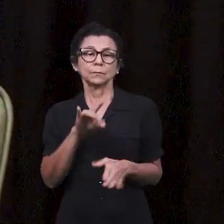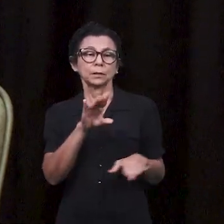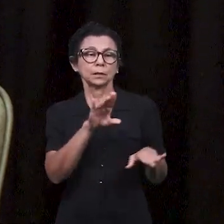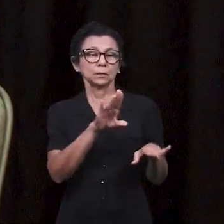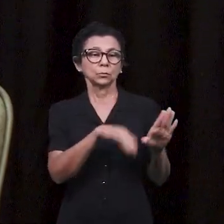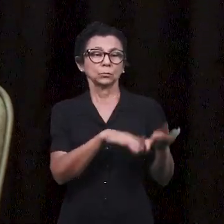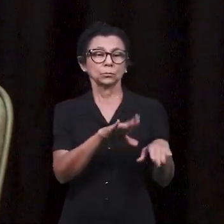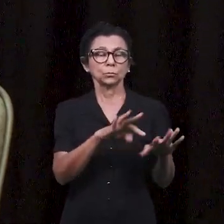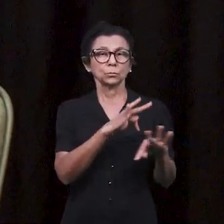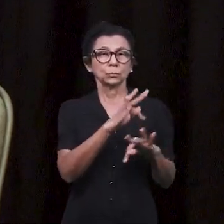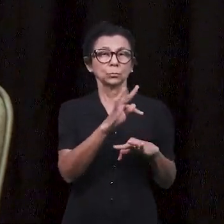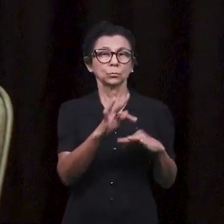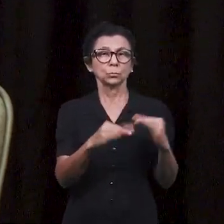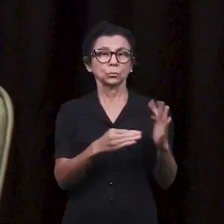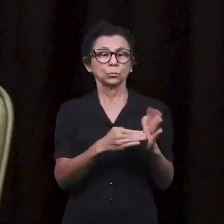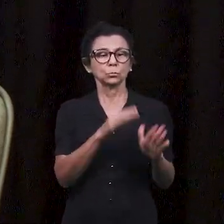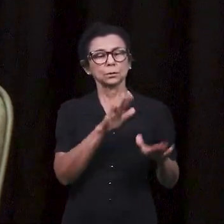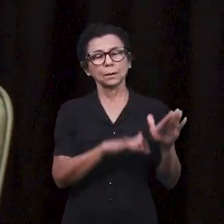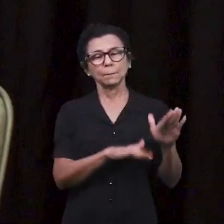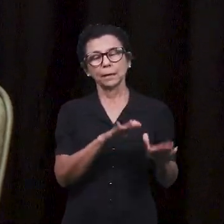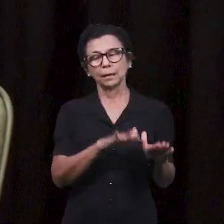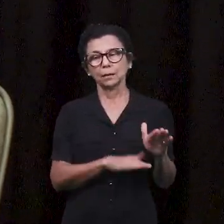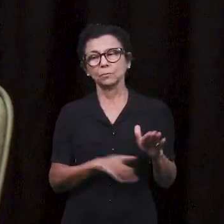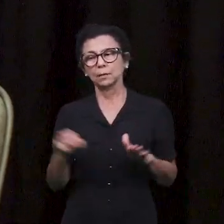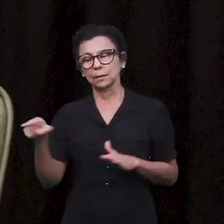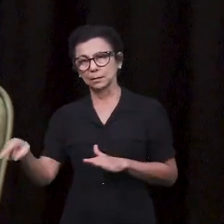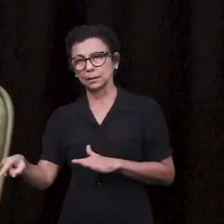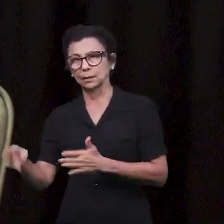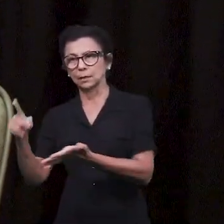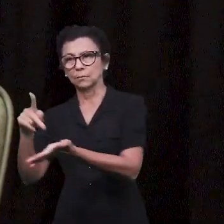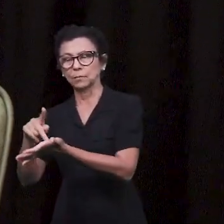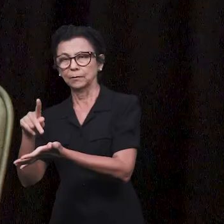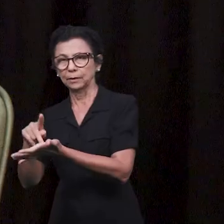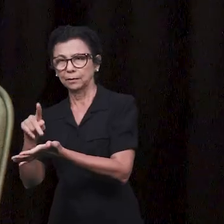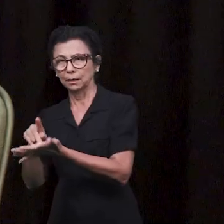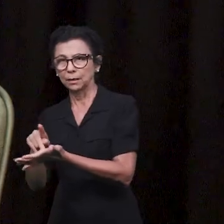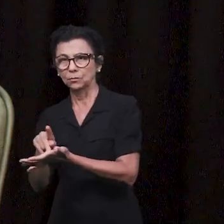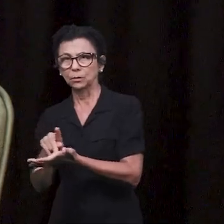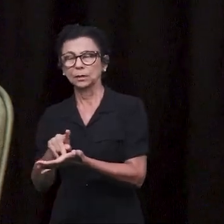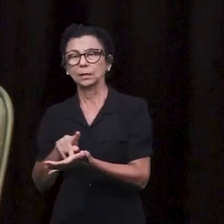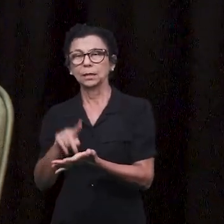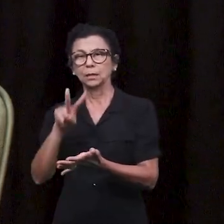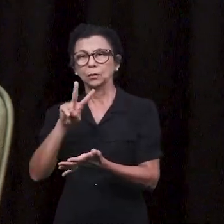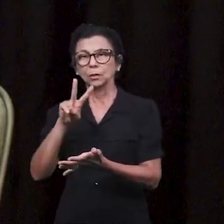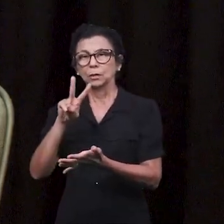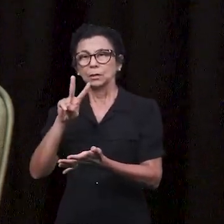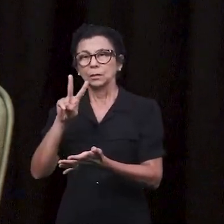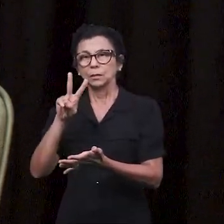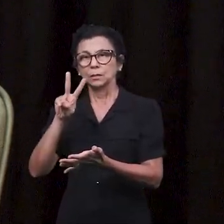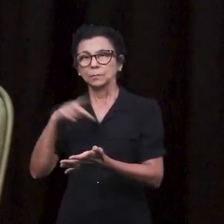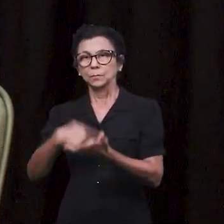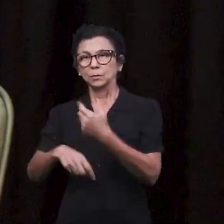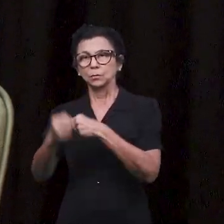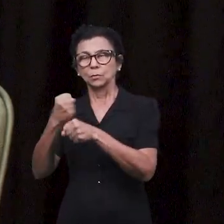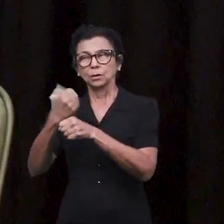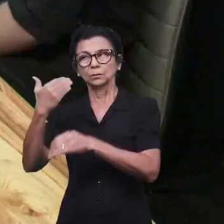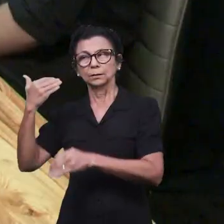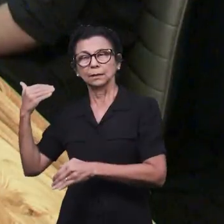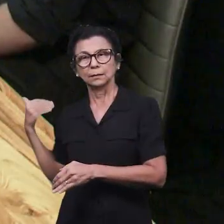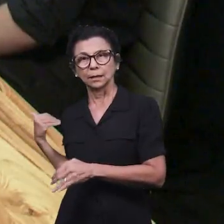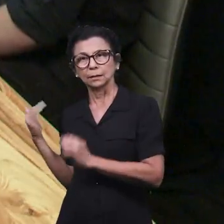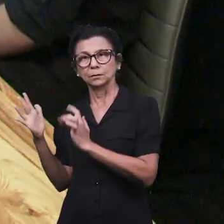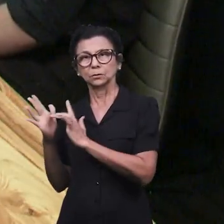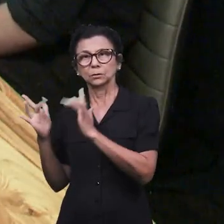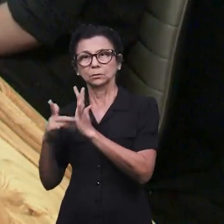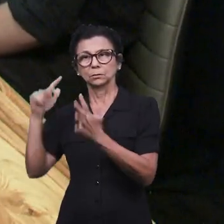a verdade? A verdade foi um homem que há 2000 anos atrás veio, morreu por nós na cruz, que era o Filho